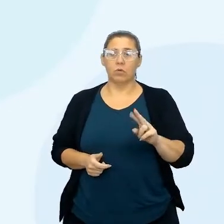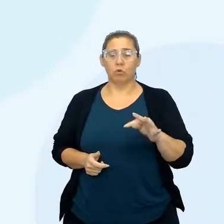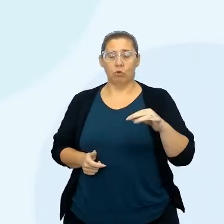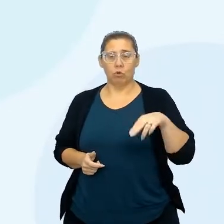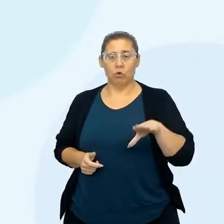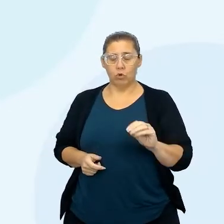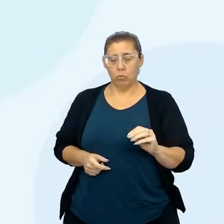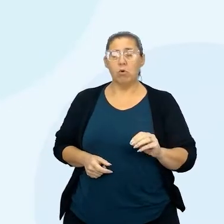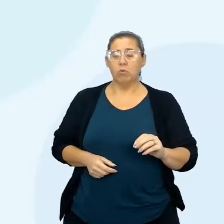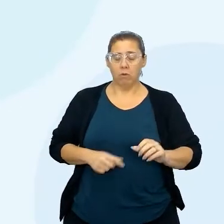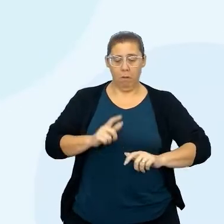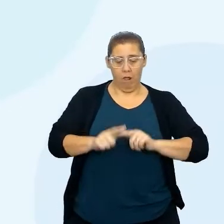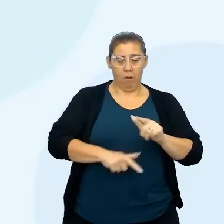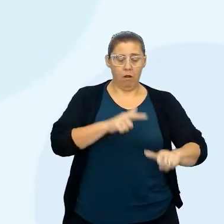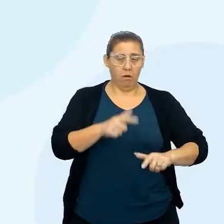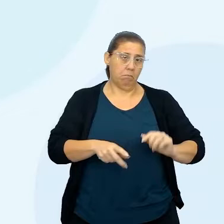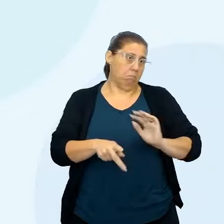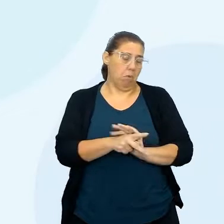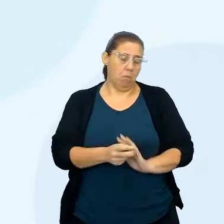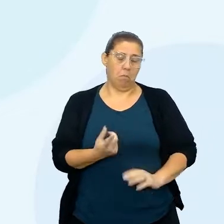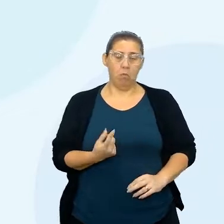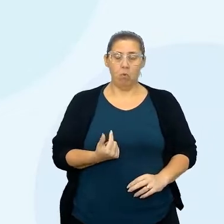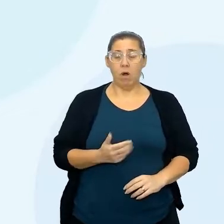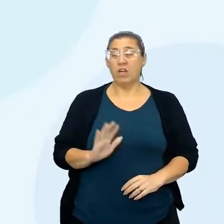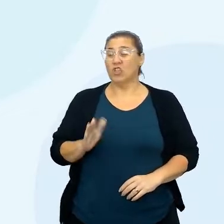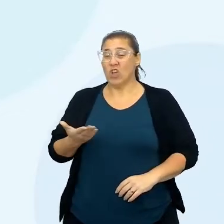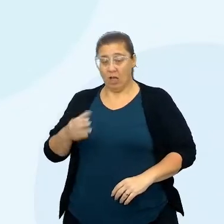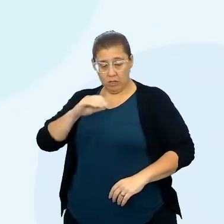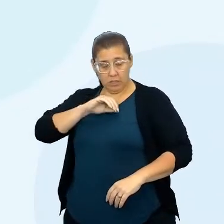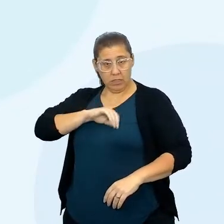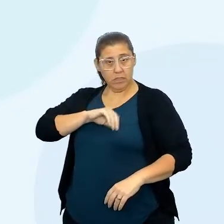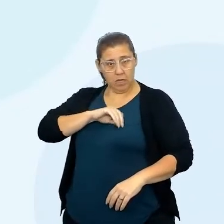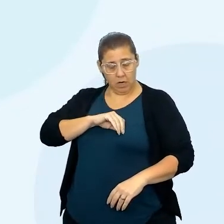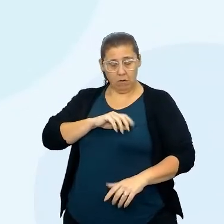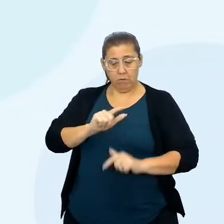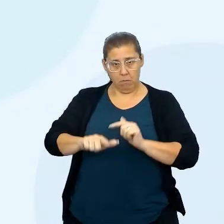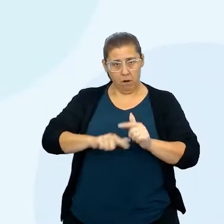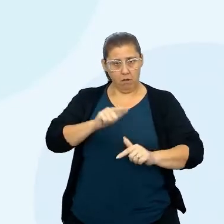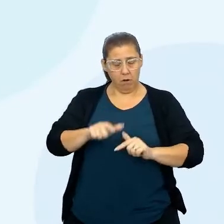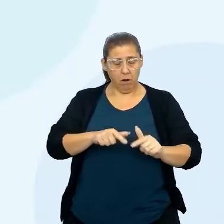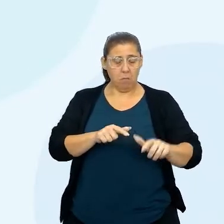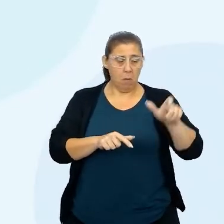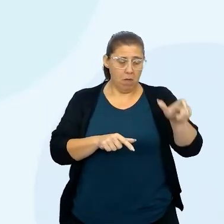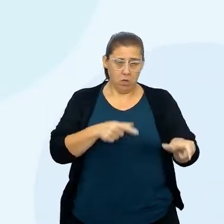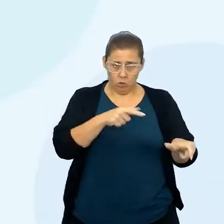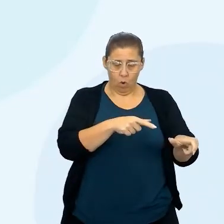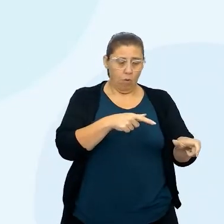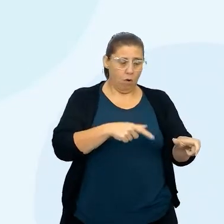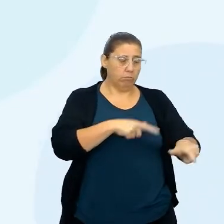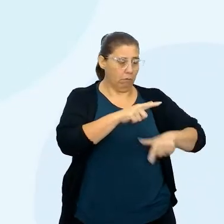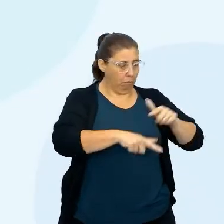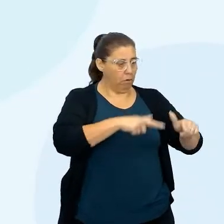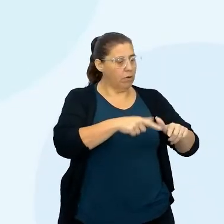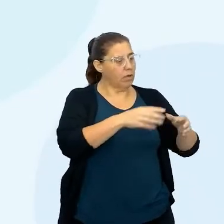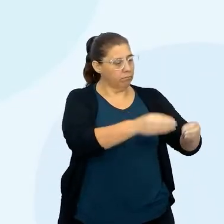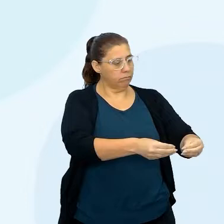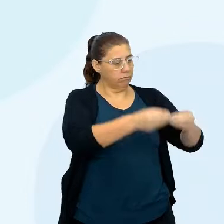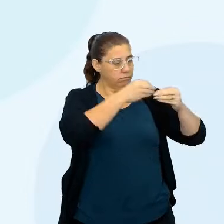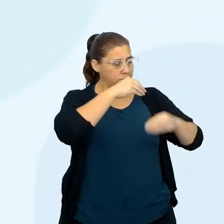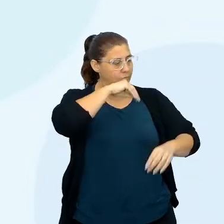fica com a própria riqueza dele. Já o assalariado, ele trabalha para um investidor ou para um patrão e ele tem o seu